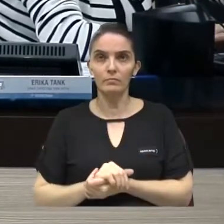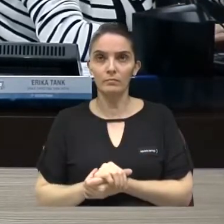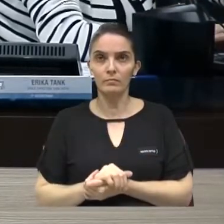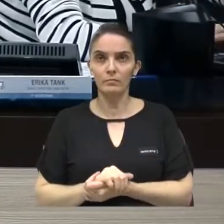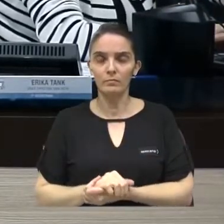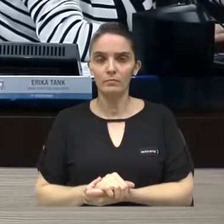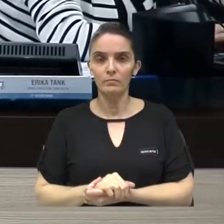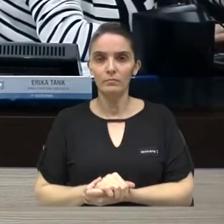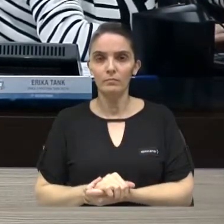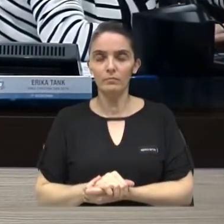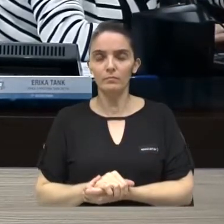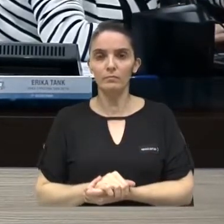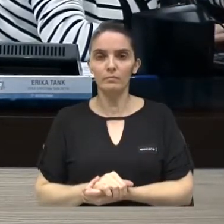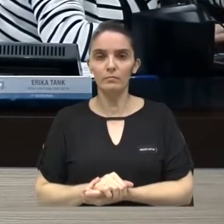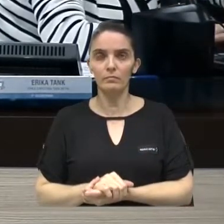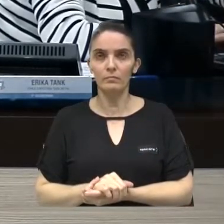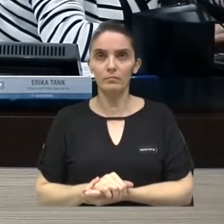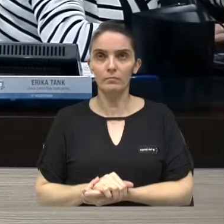Está certo?